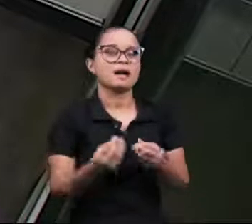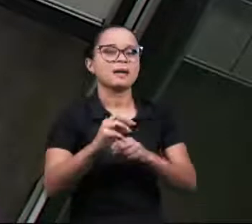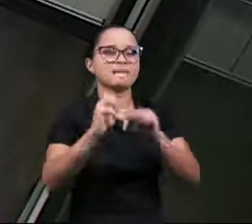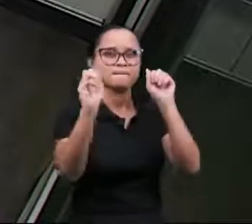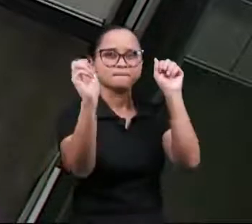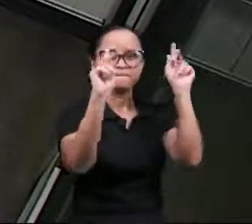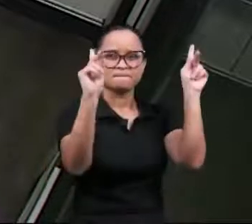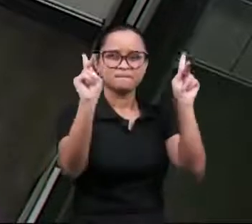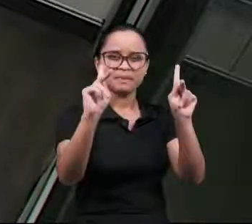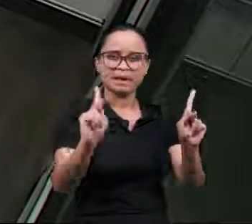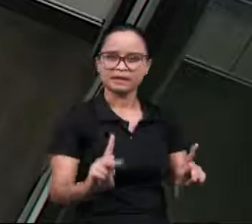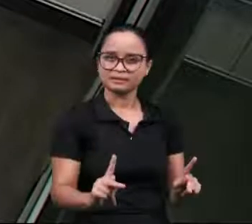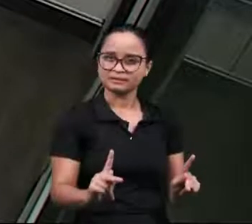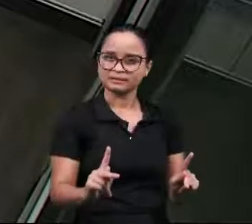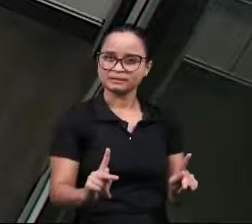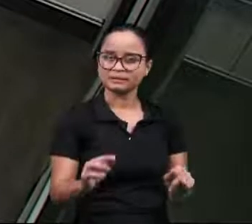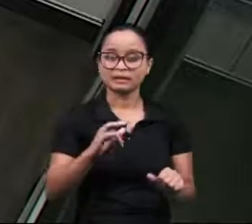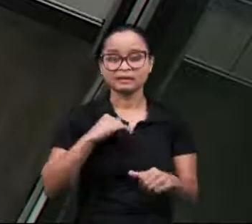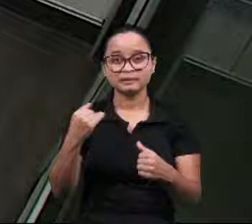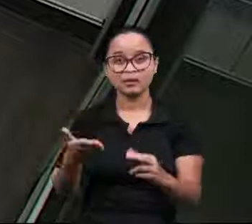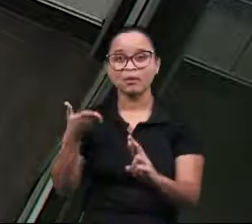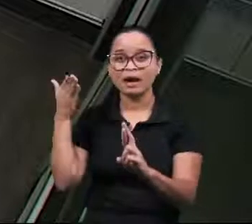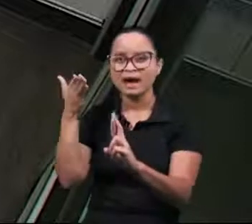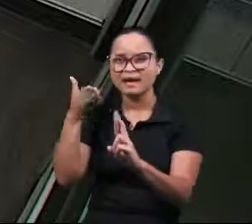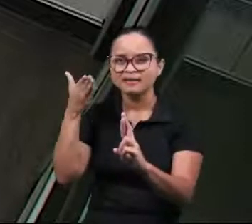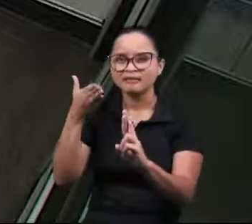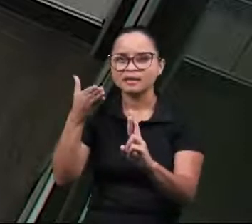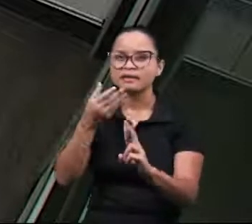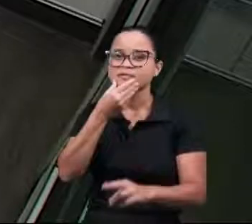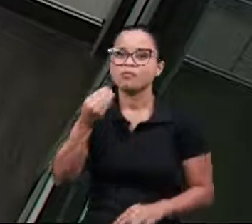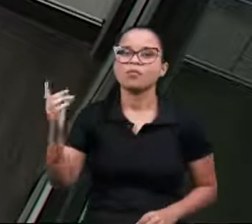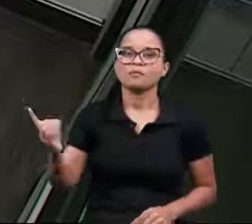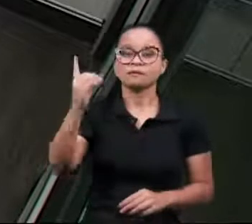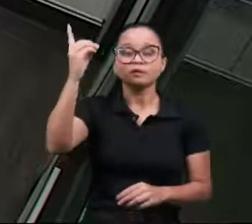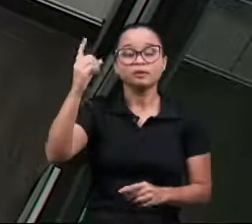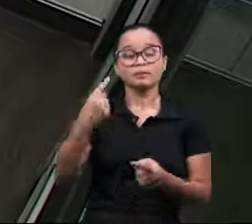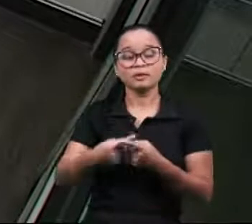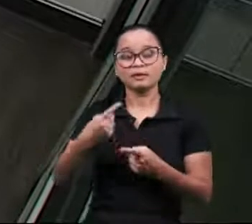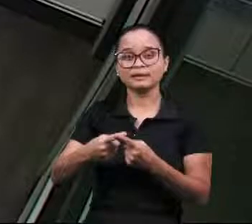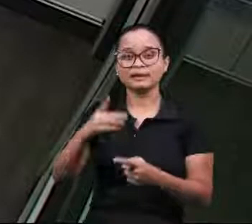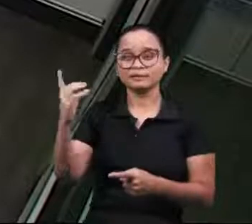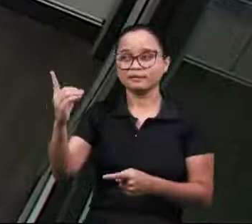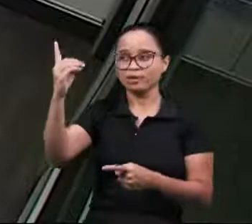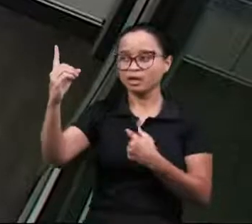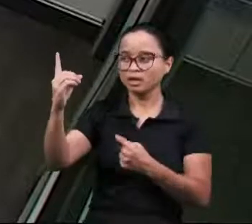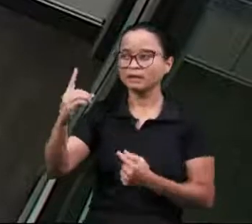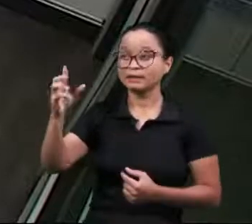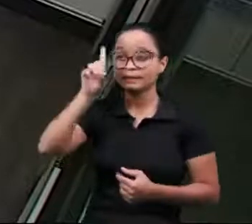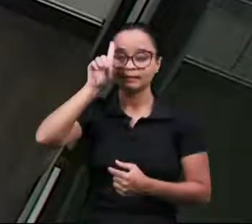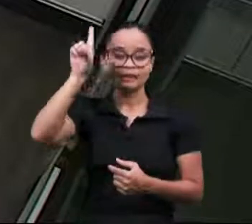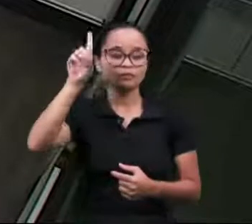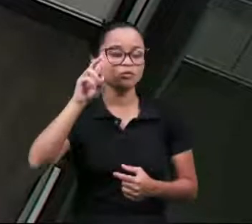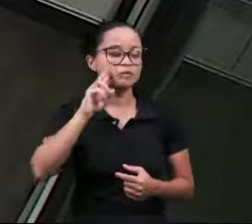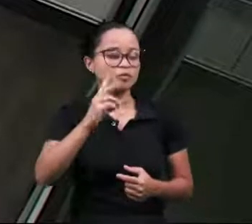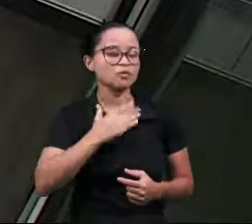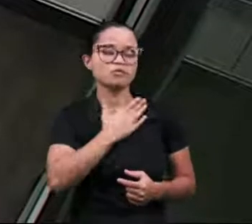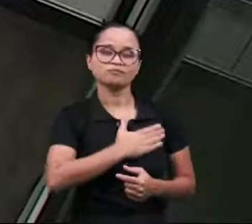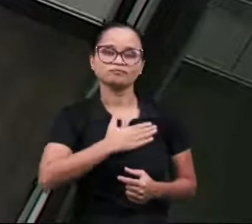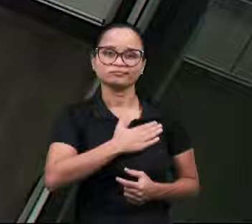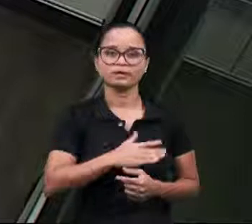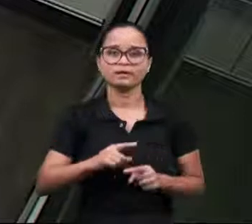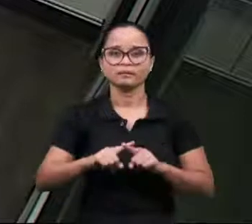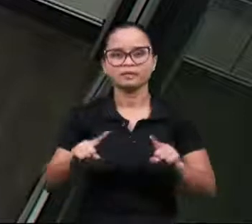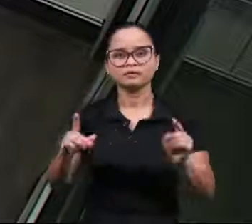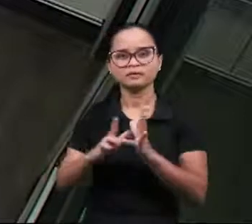E toda referência a Davi, porque foi um homem que agradou a Deus. Uhum. E o Messias, ele não é só aquele que vai vencer as